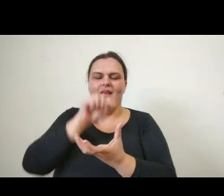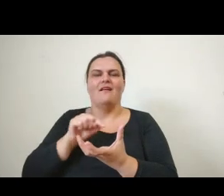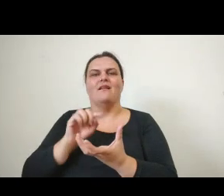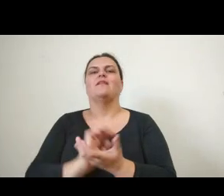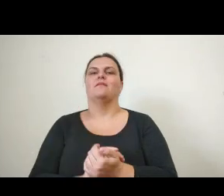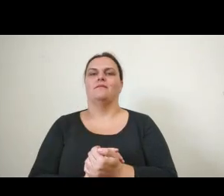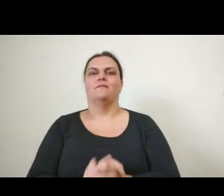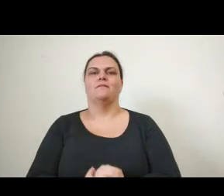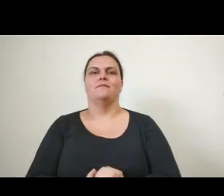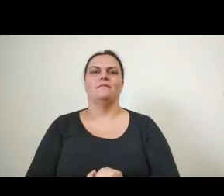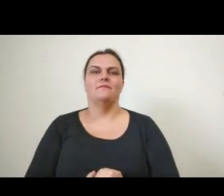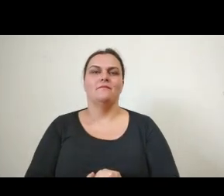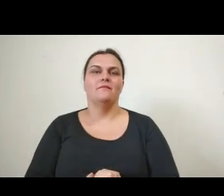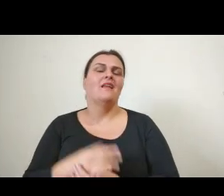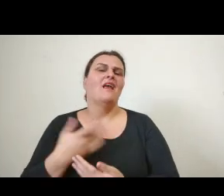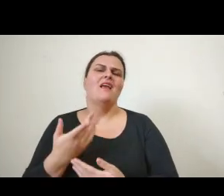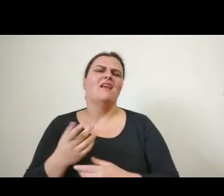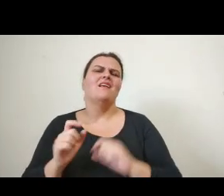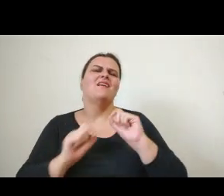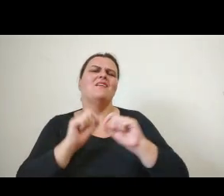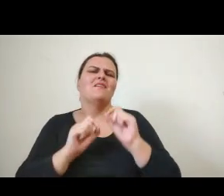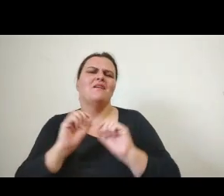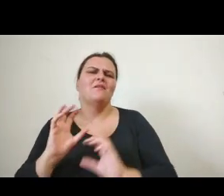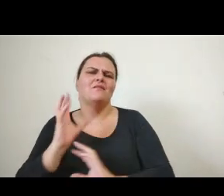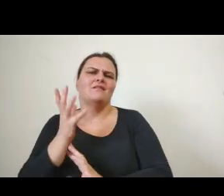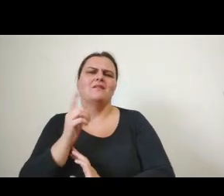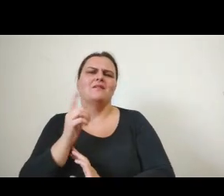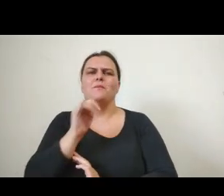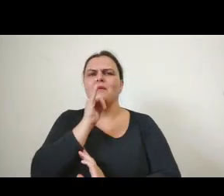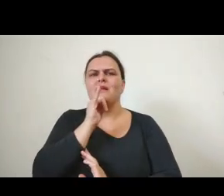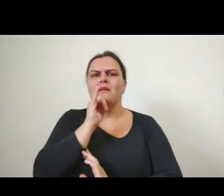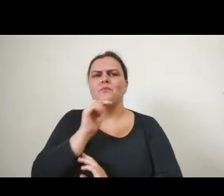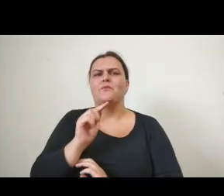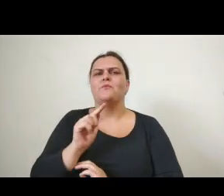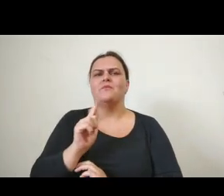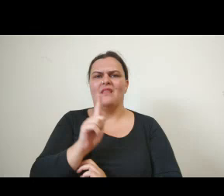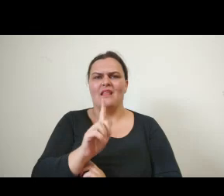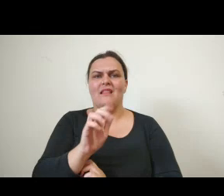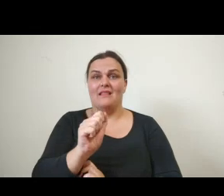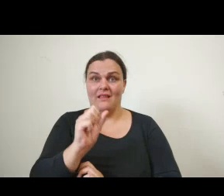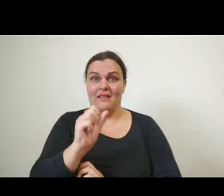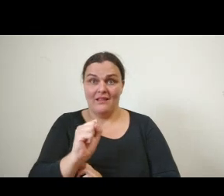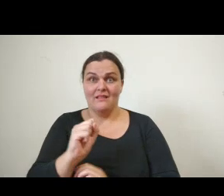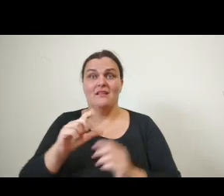Os gases do efeito estufa incluem o metano,